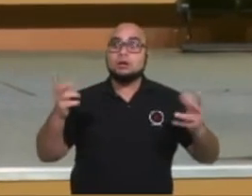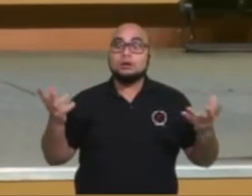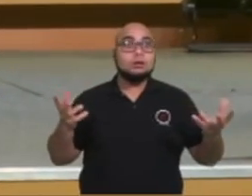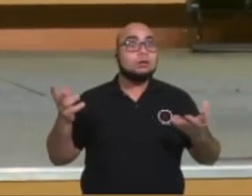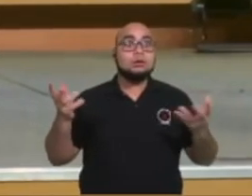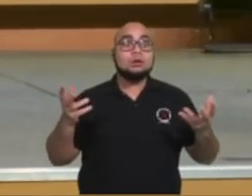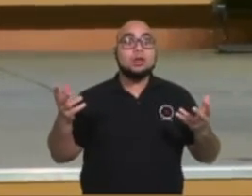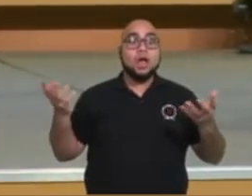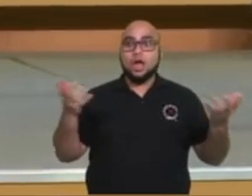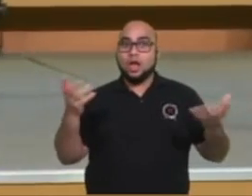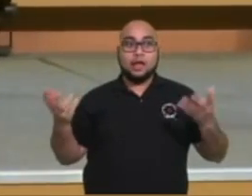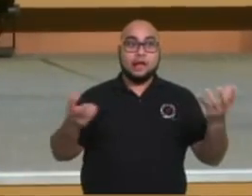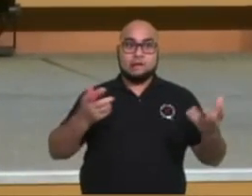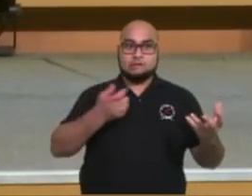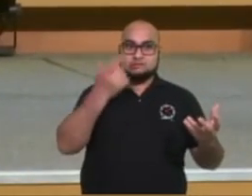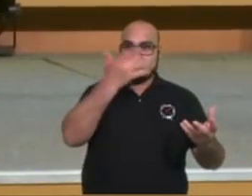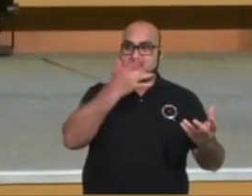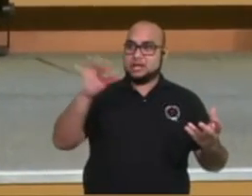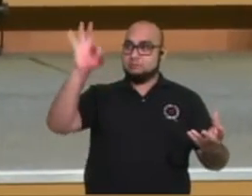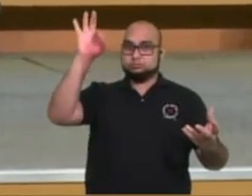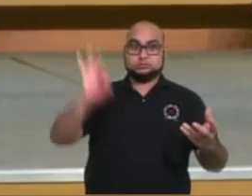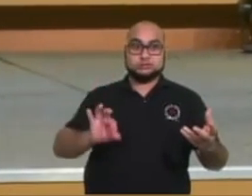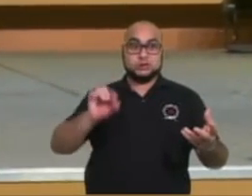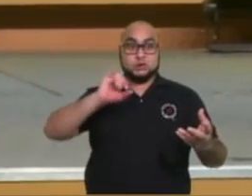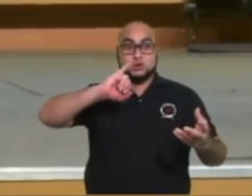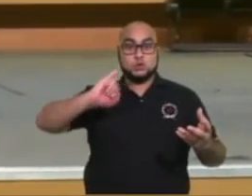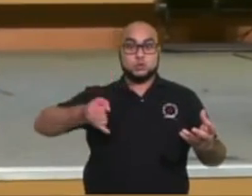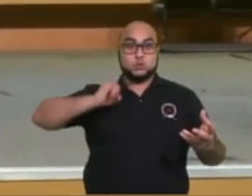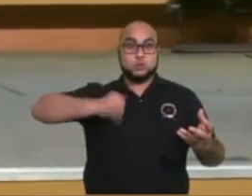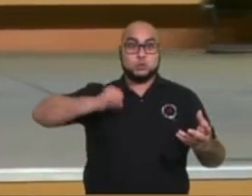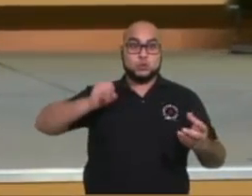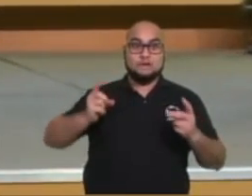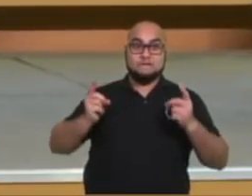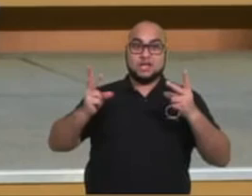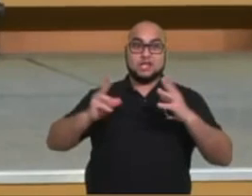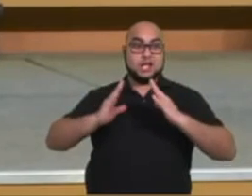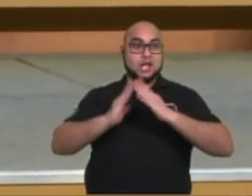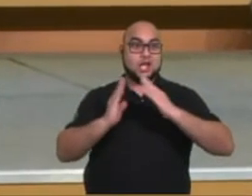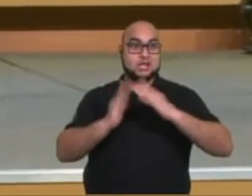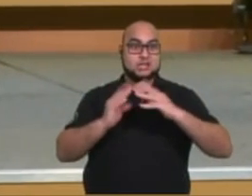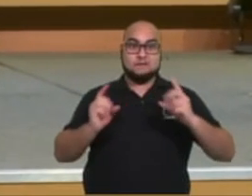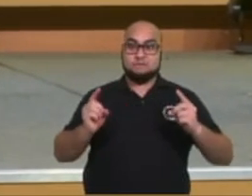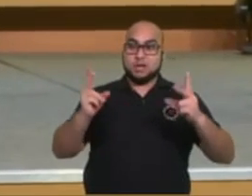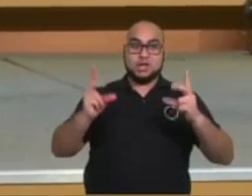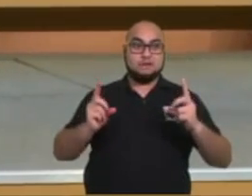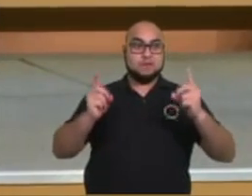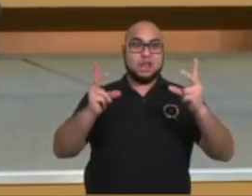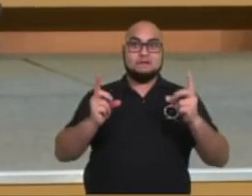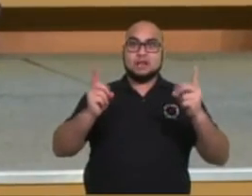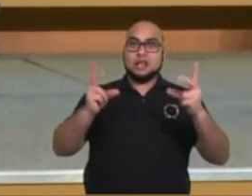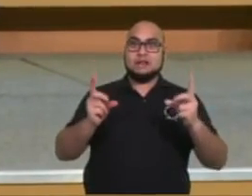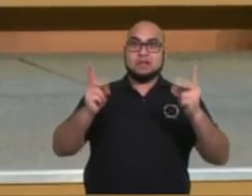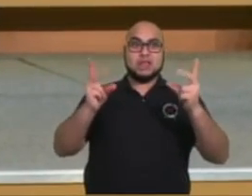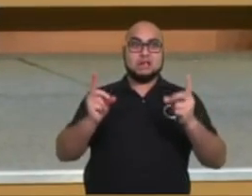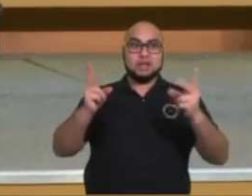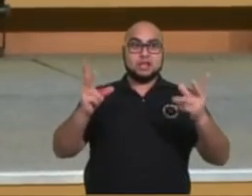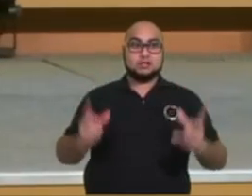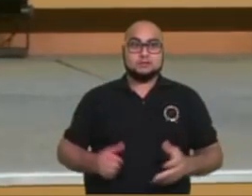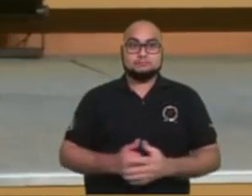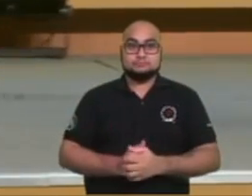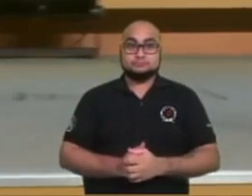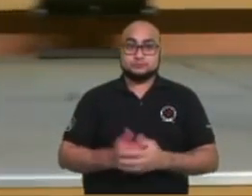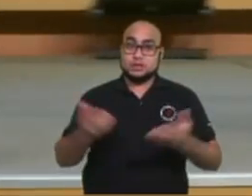ai peguei a 10 por cento de juros Venderam casa vender o carro para o dinheiro emprestado enviaram segura